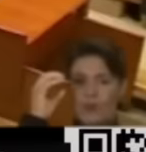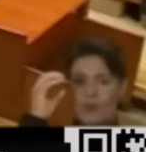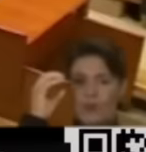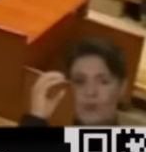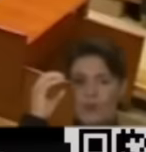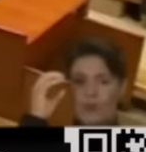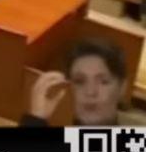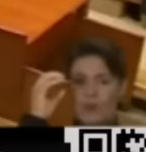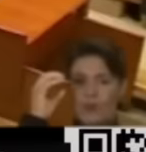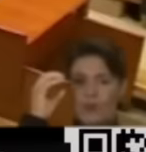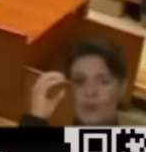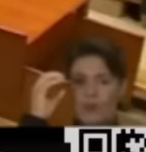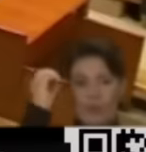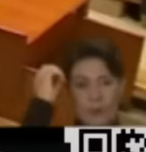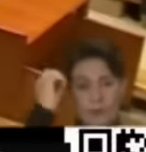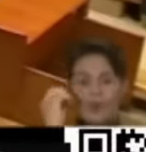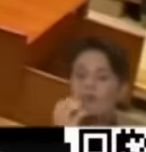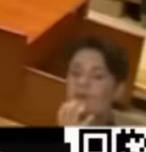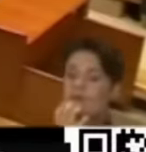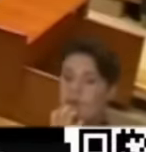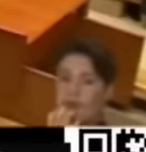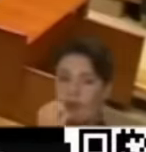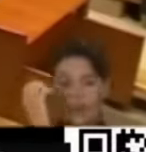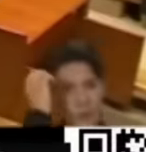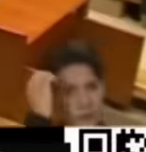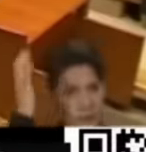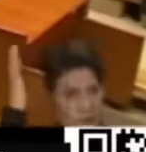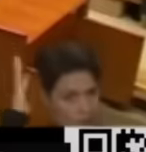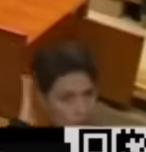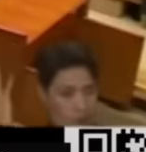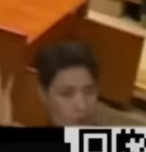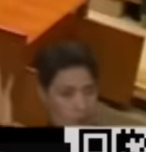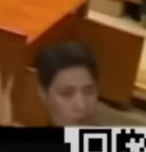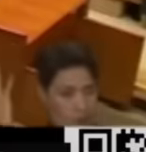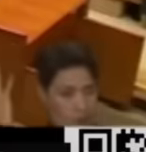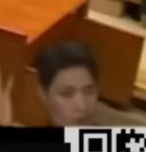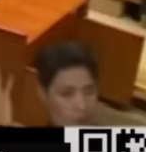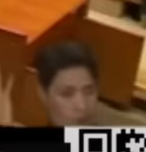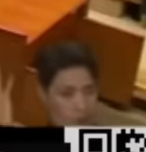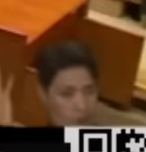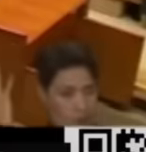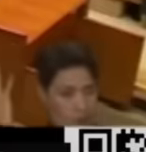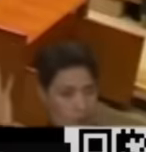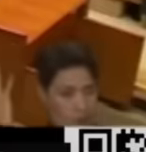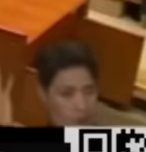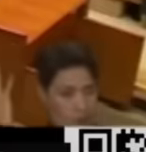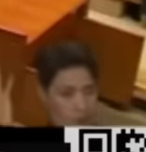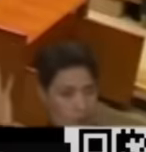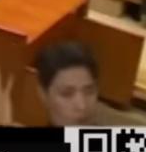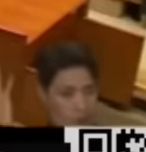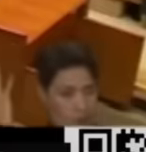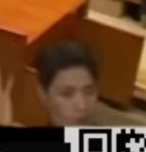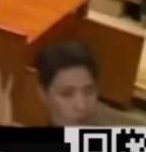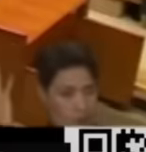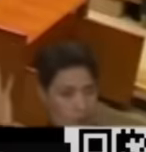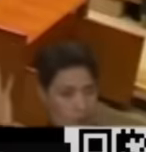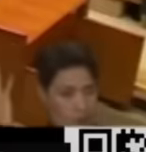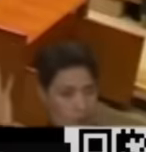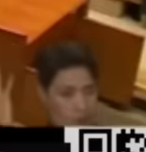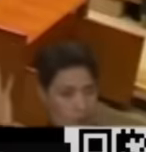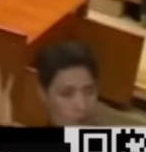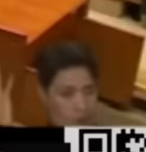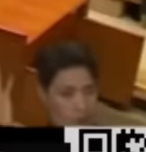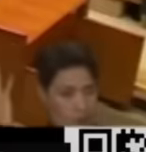vão me defender, né? Ministro Cássio, ministro André, ministro José. Ah, a gente só tirou uma vida de umas pessoas e